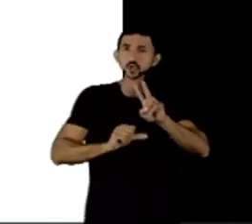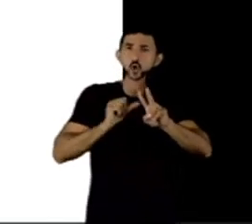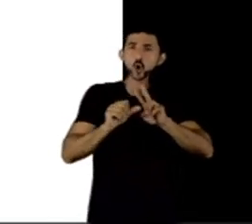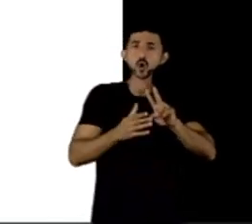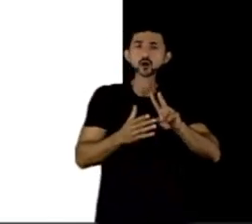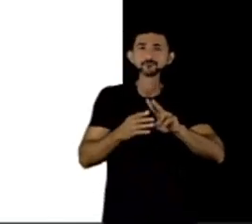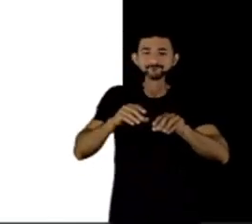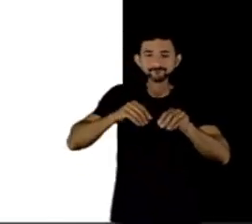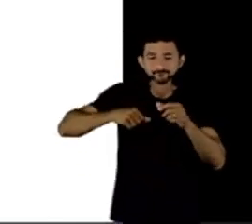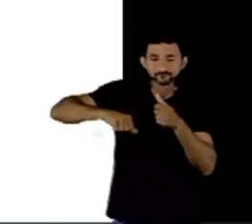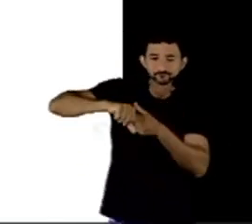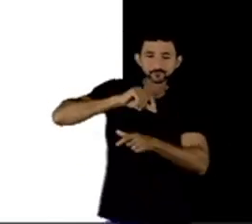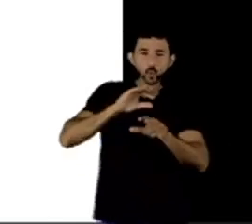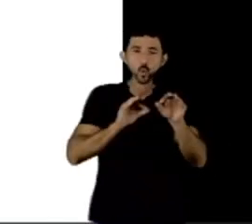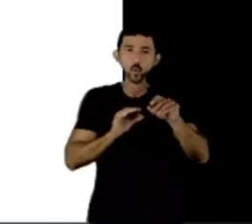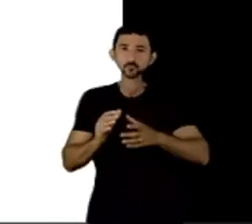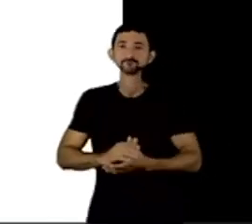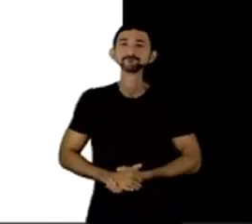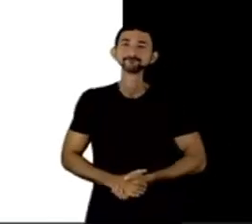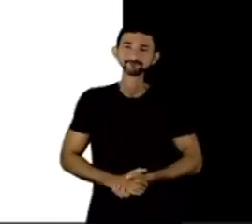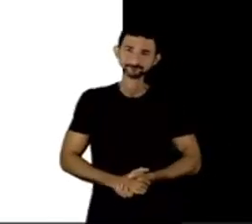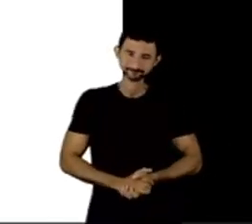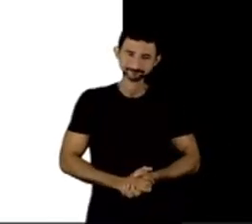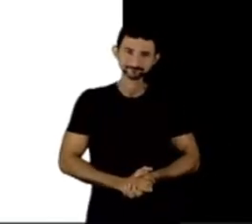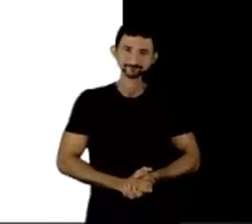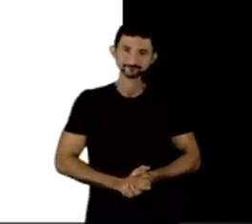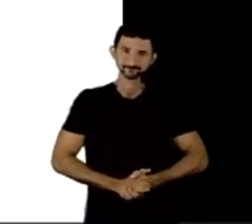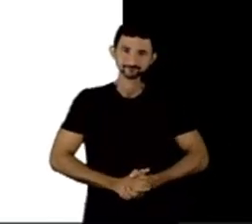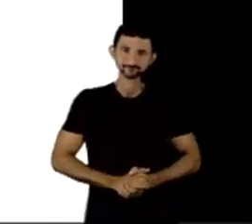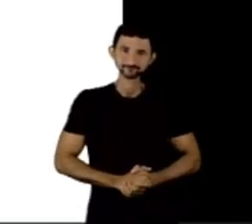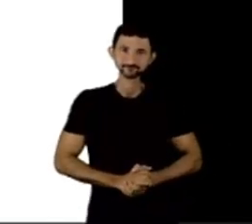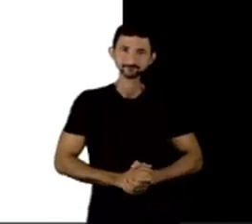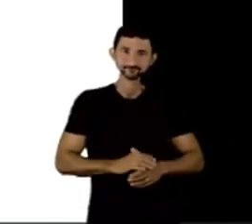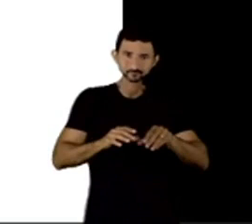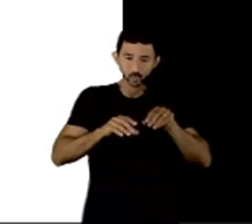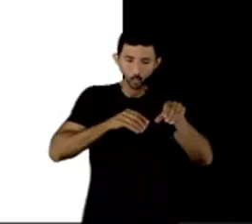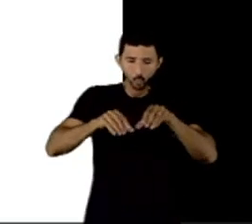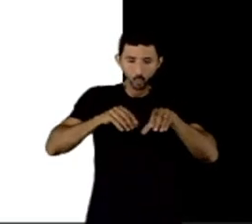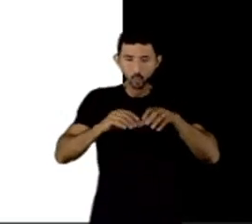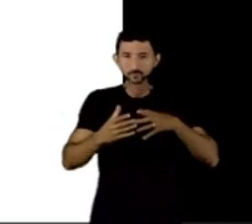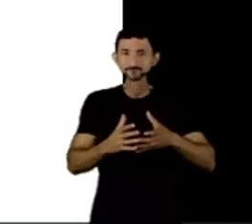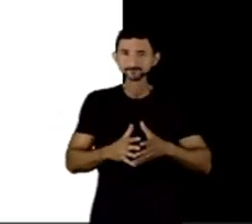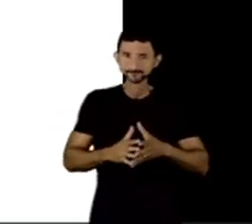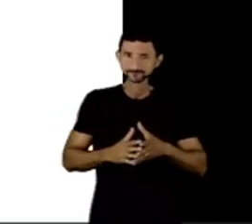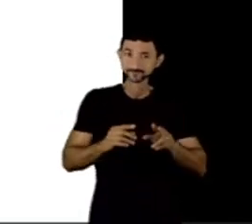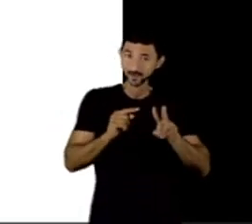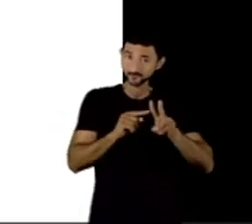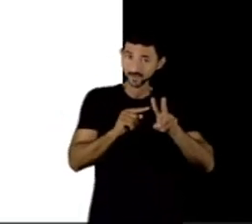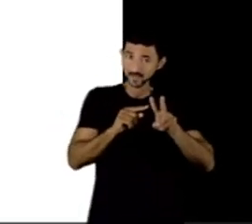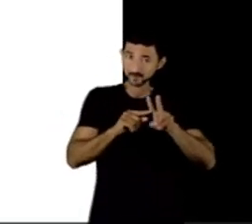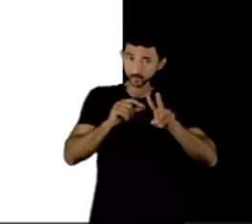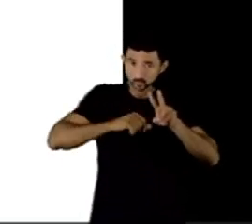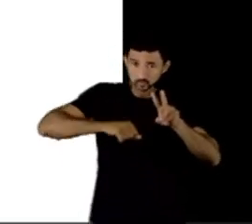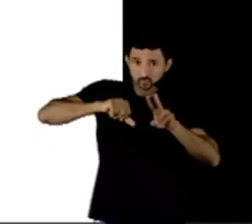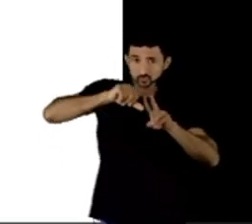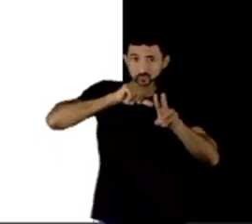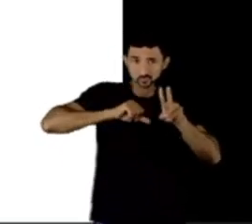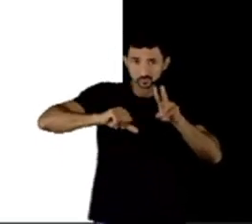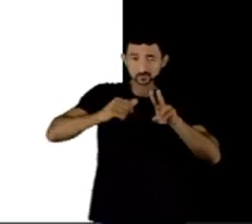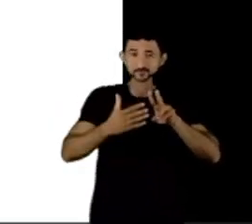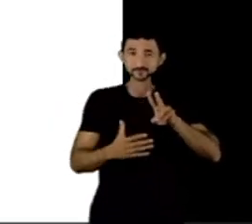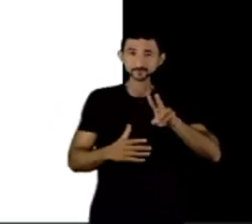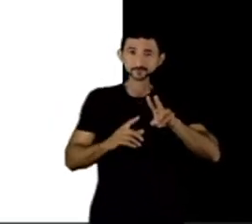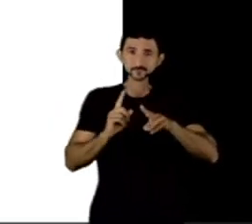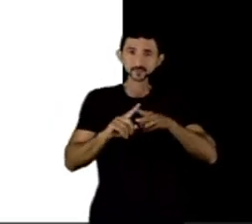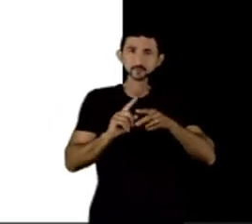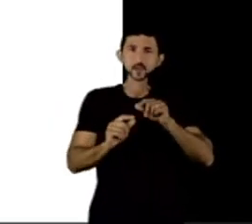ser flexionado, ou seja, ele pode ser mexido, e essa mexidinha que eu